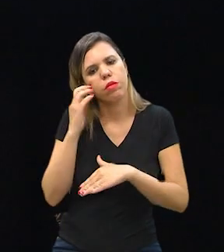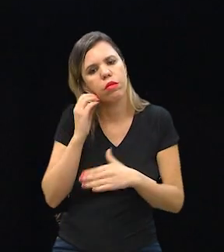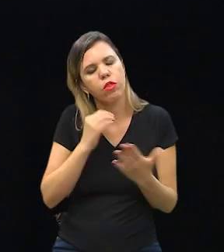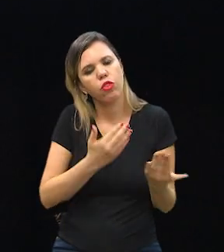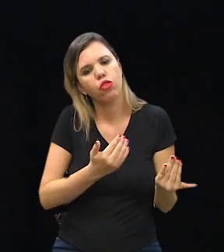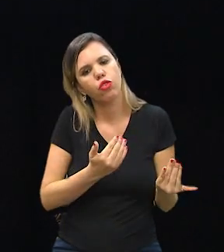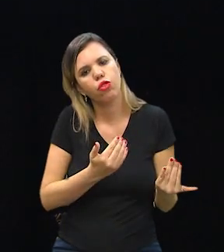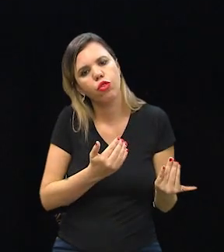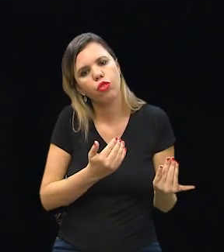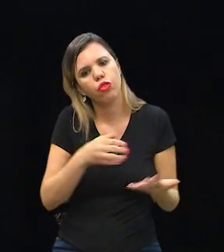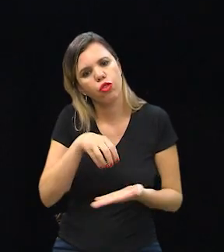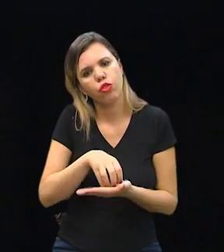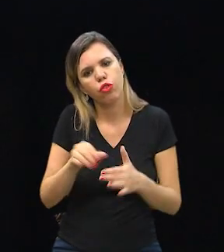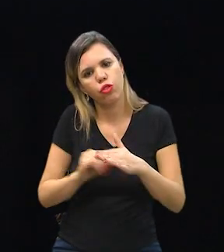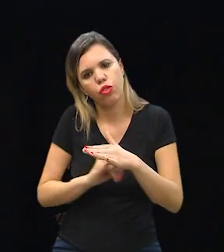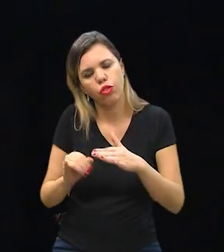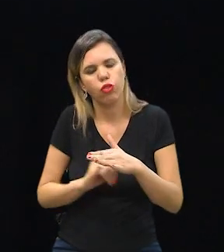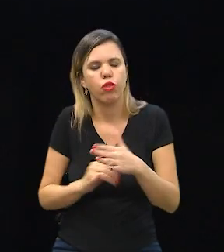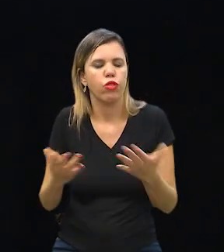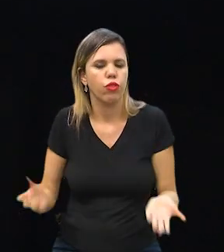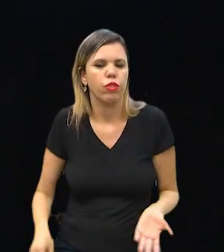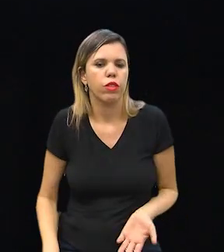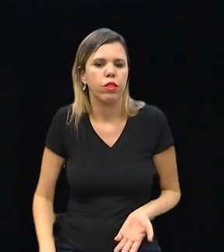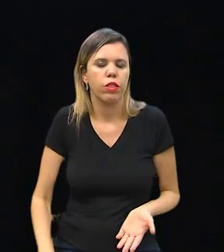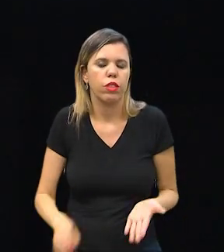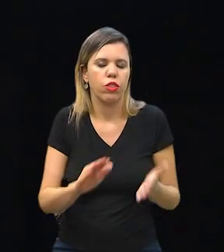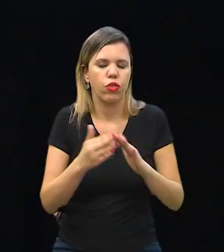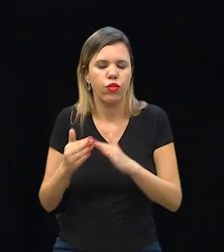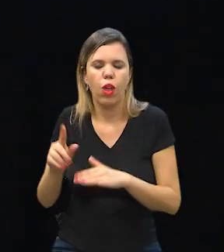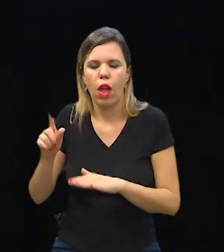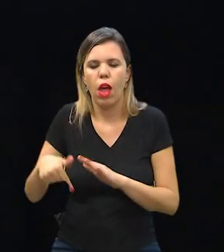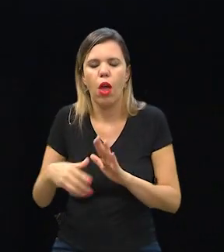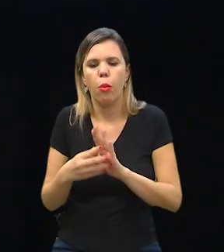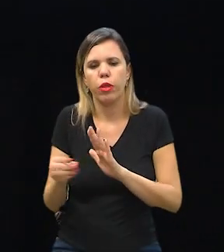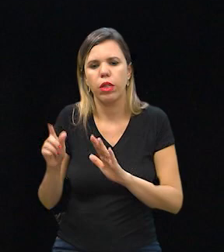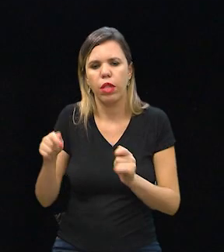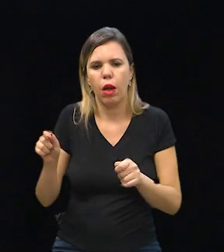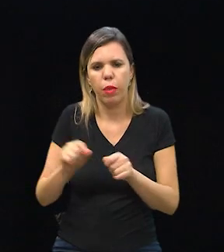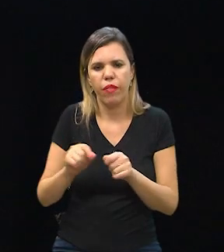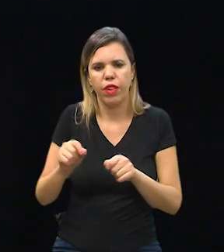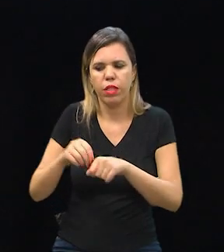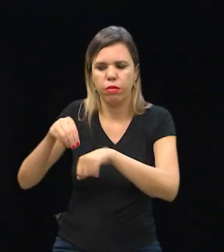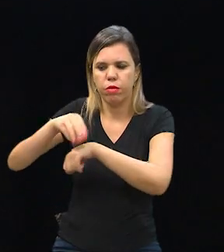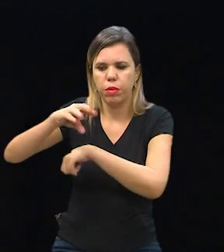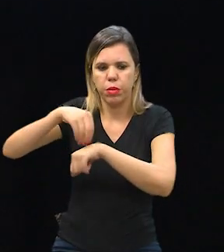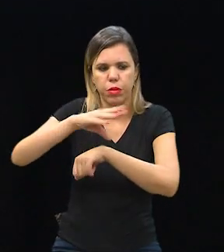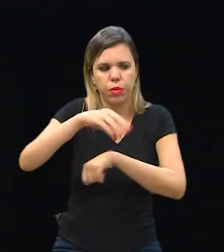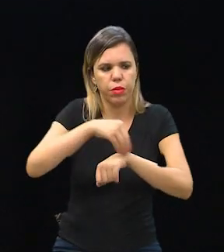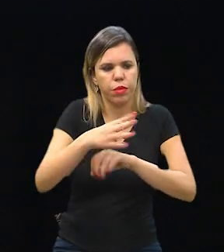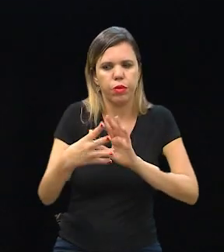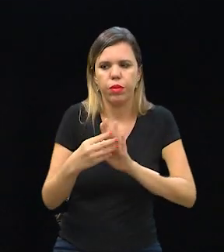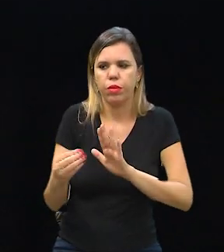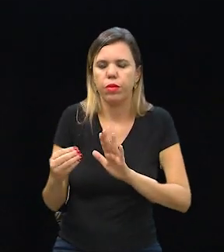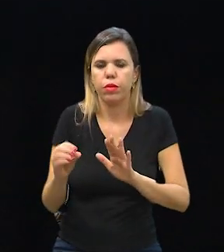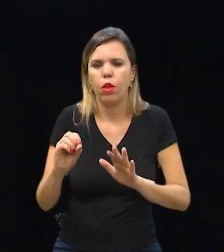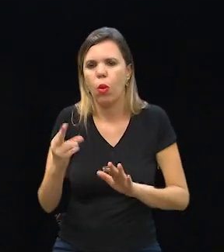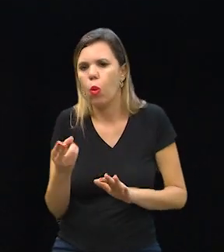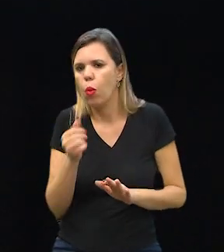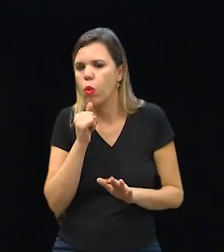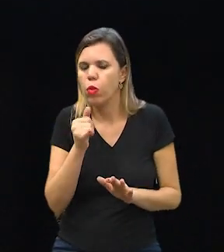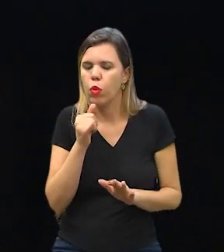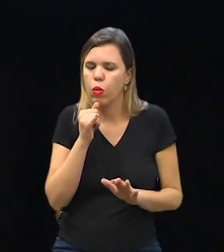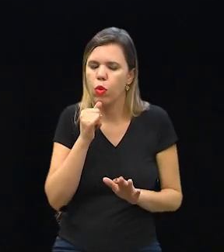que está sendo construído com os jovens da agência Mandinga de Favela, é um modelo que dá para ser